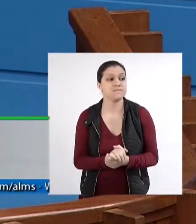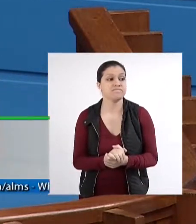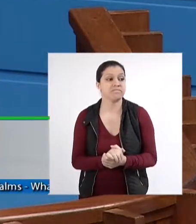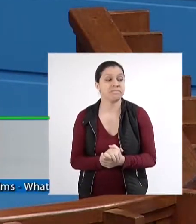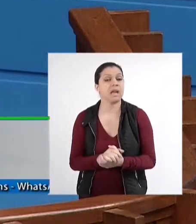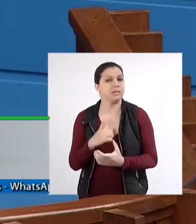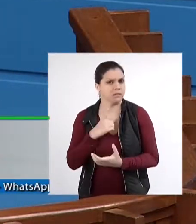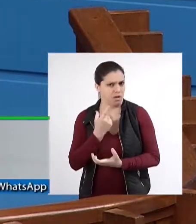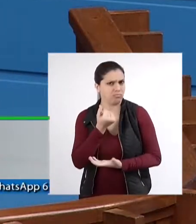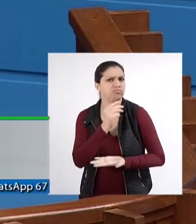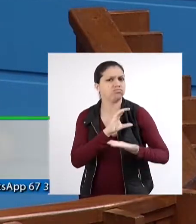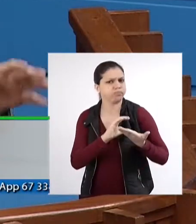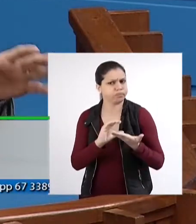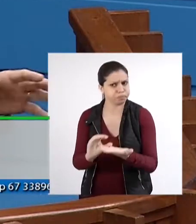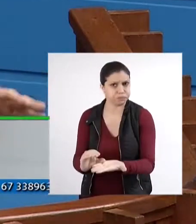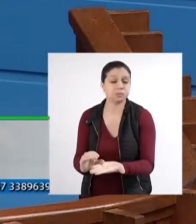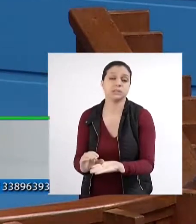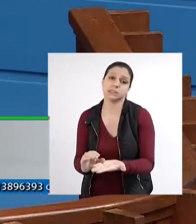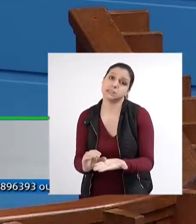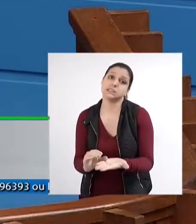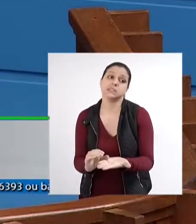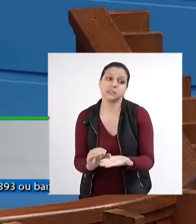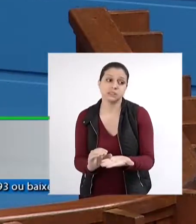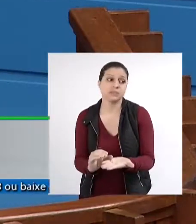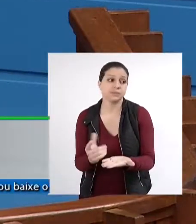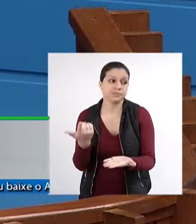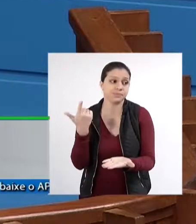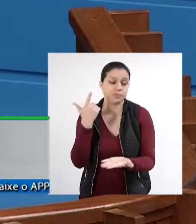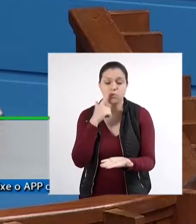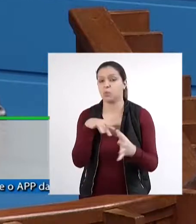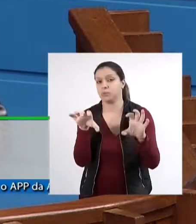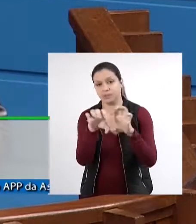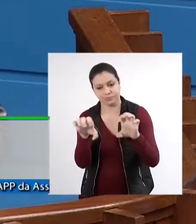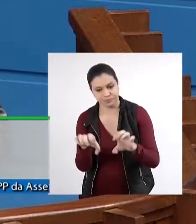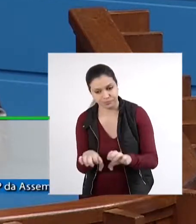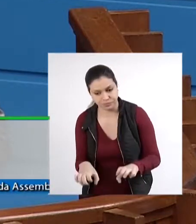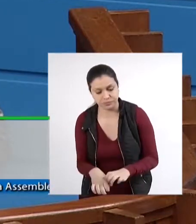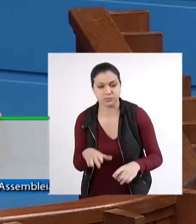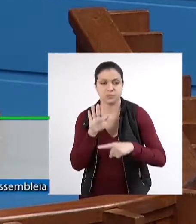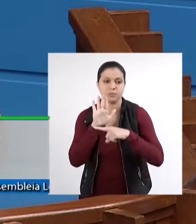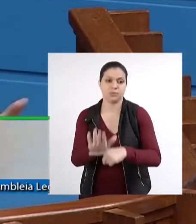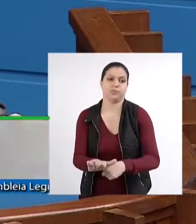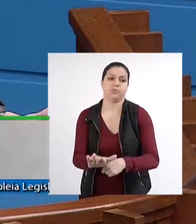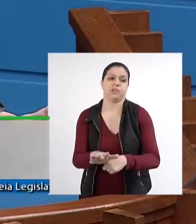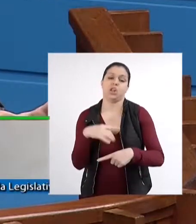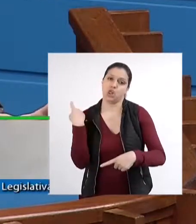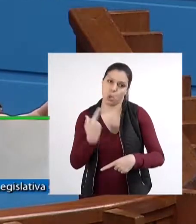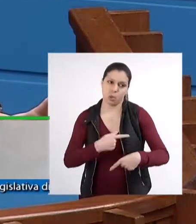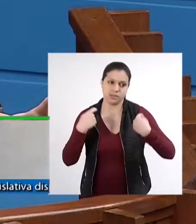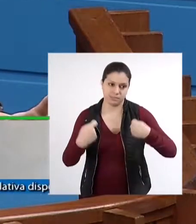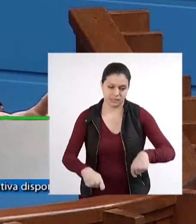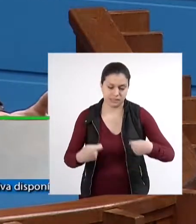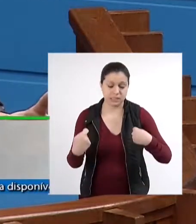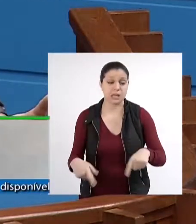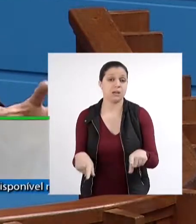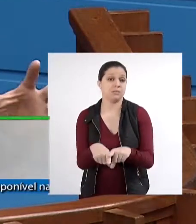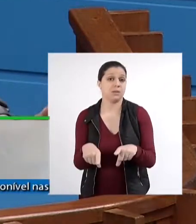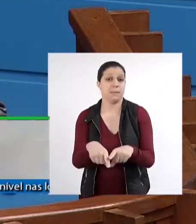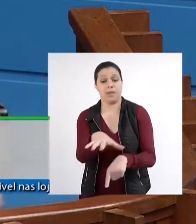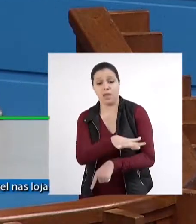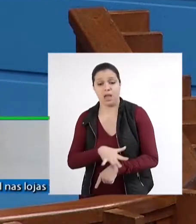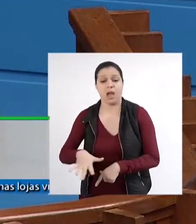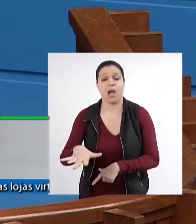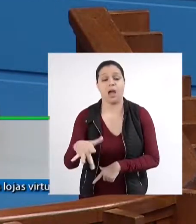valores expressivos, que podem atender a área de infraestrutura, que nós precisamos muito, na área da saúde, que